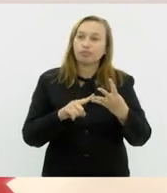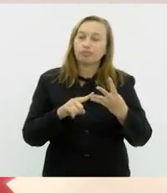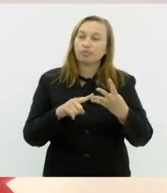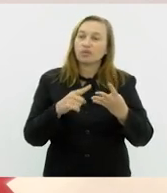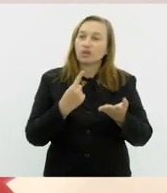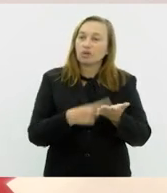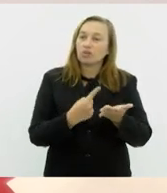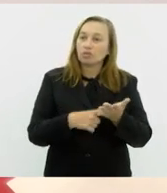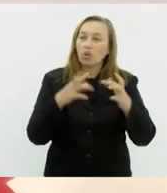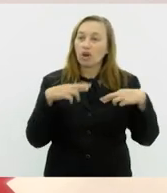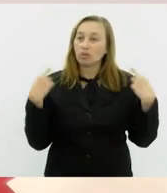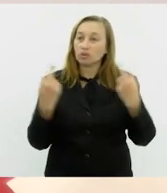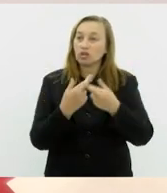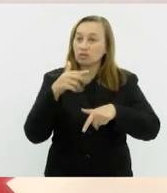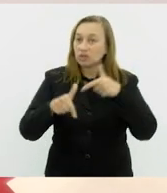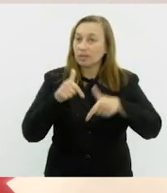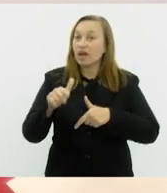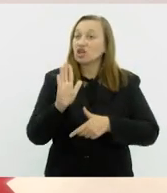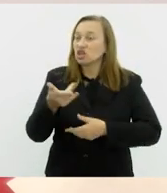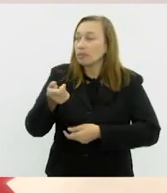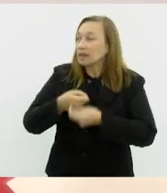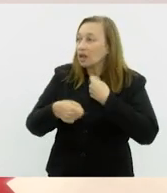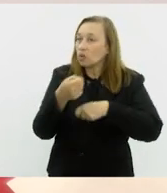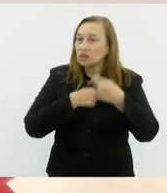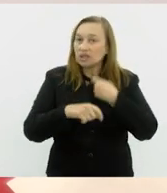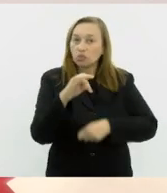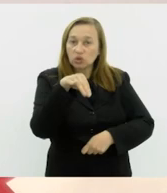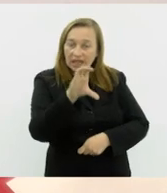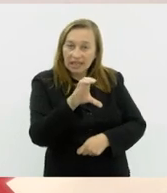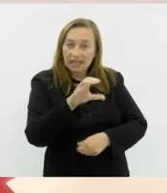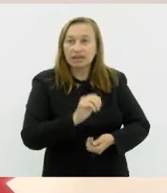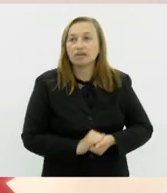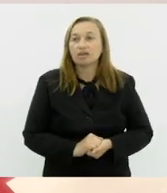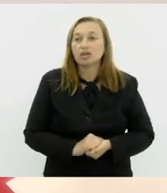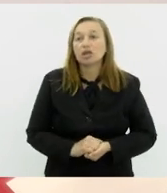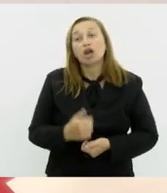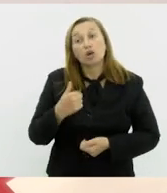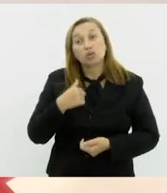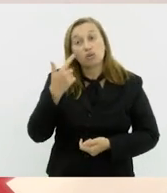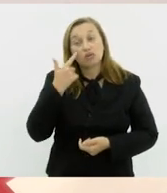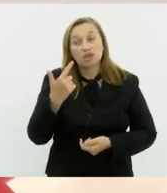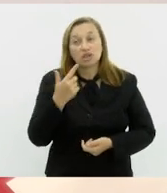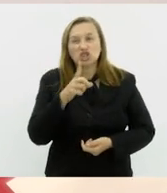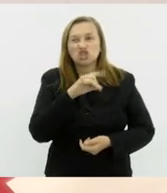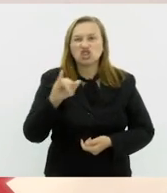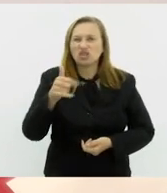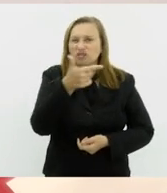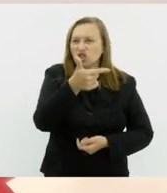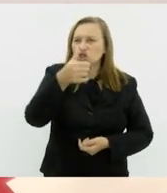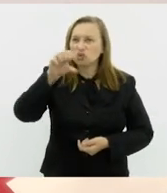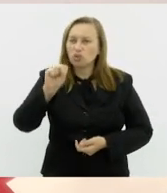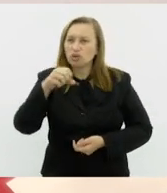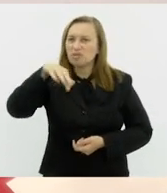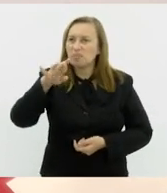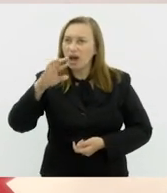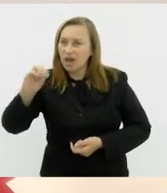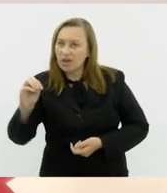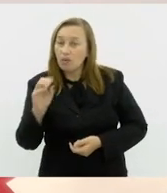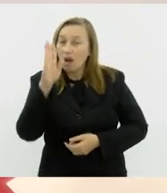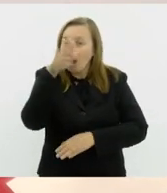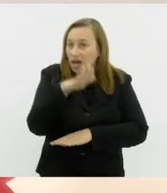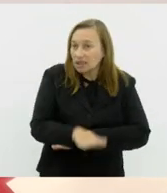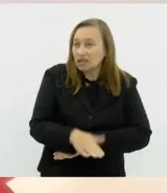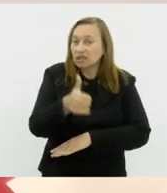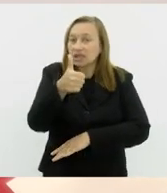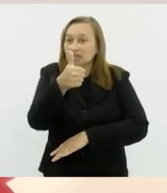reunião de trabalho para já negociação do TAC, né? Eu estou sugerindo aqui a data do dia 28 de maio, à tarde,